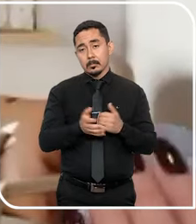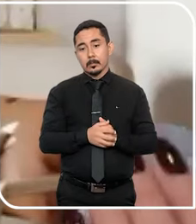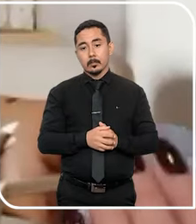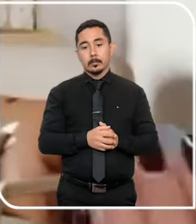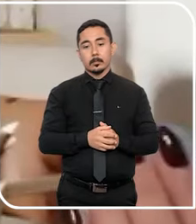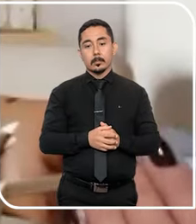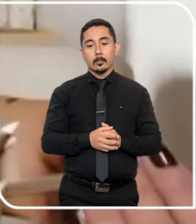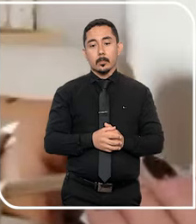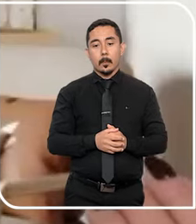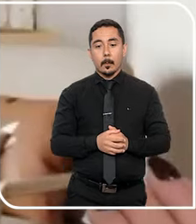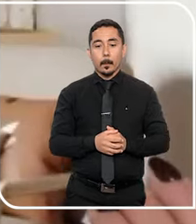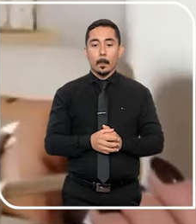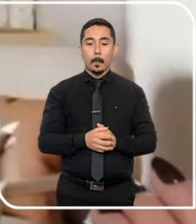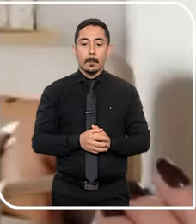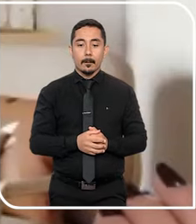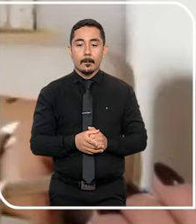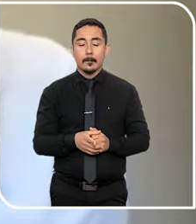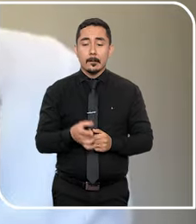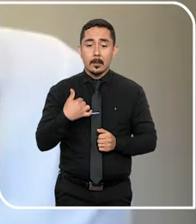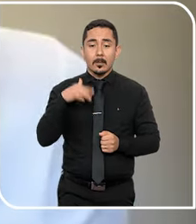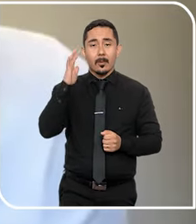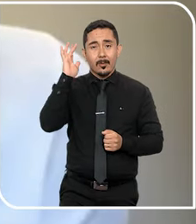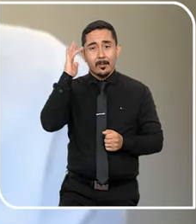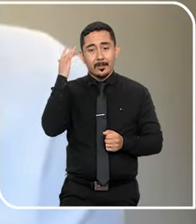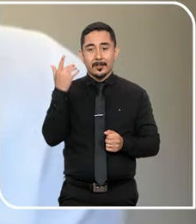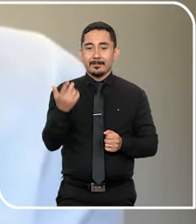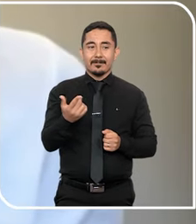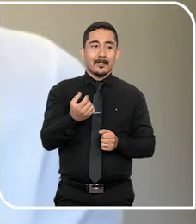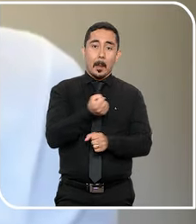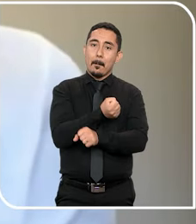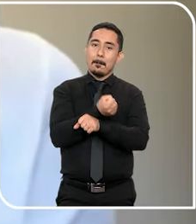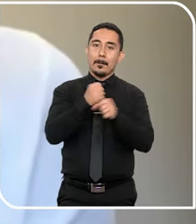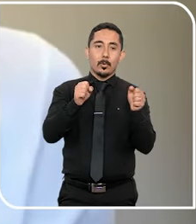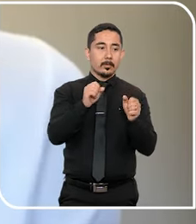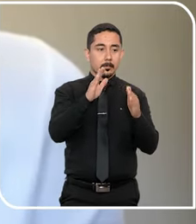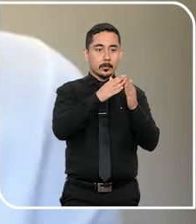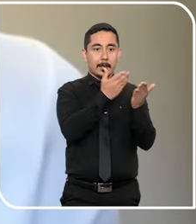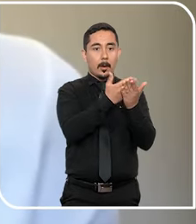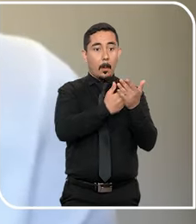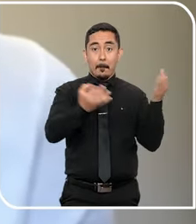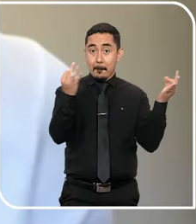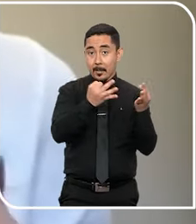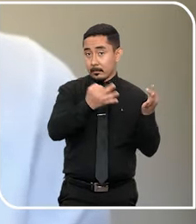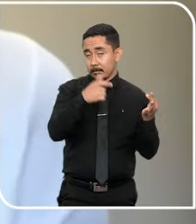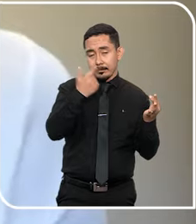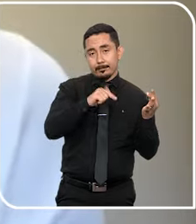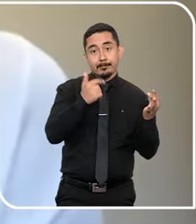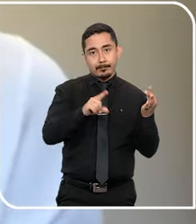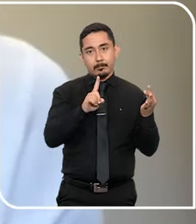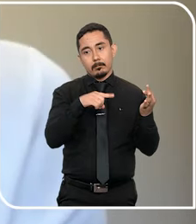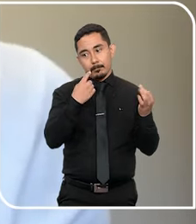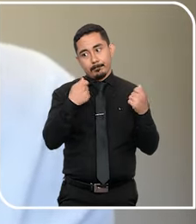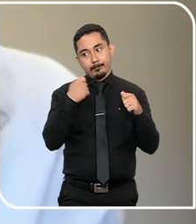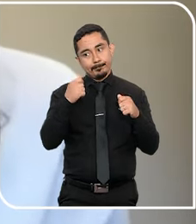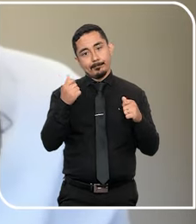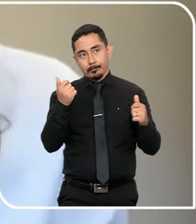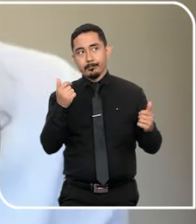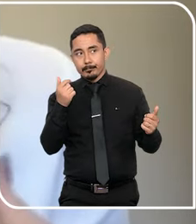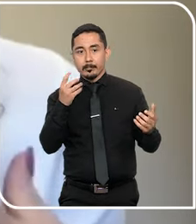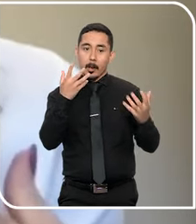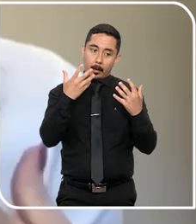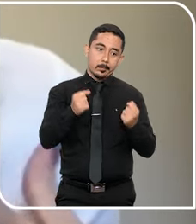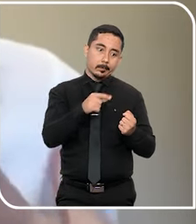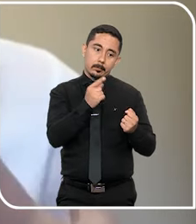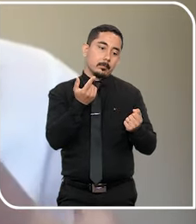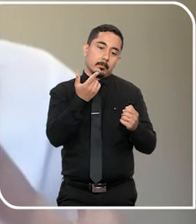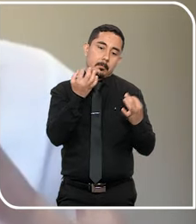Talvez você tenha eu acho que é justamente isso assim nunca vai existir a escola ideal né a gente tem que tirar um pouco essa idealização